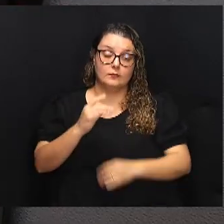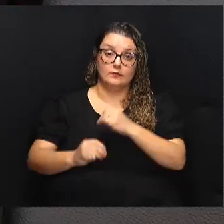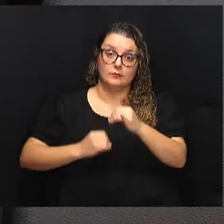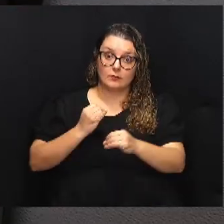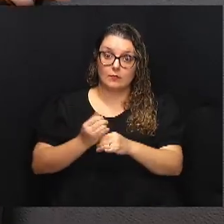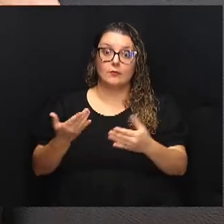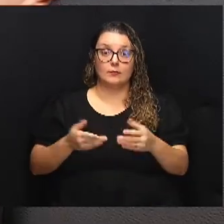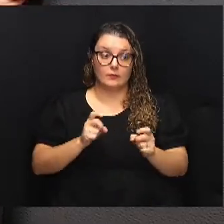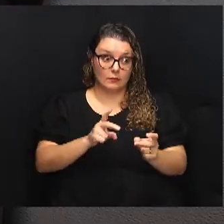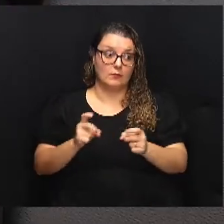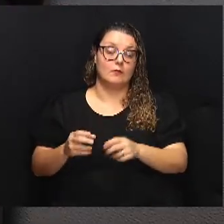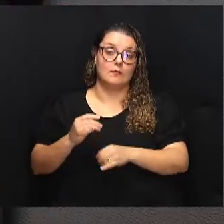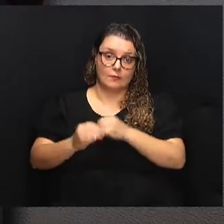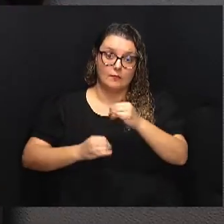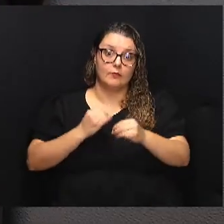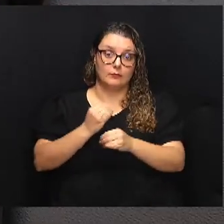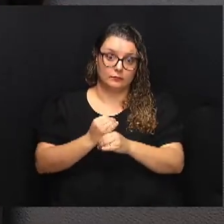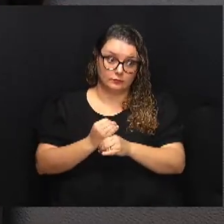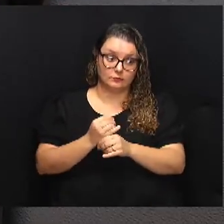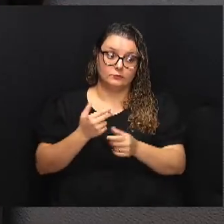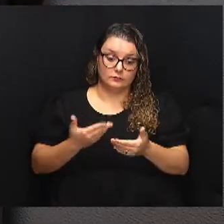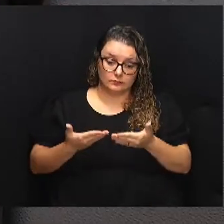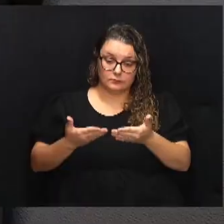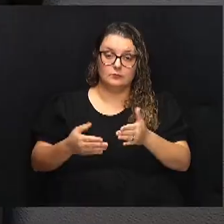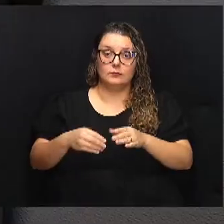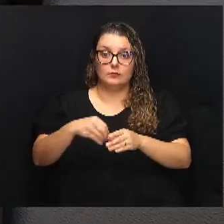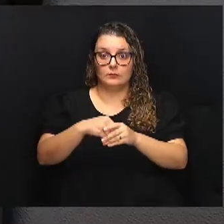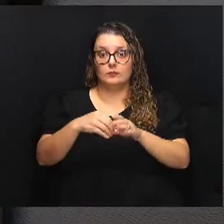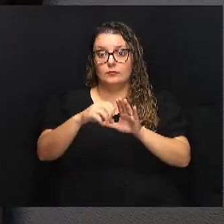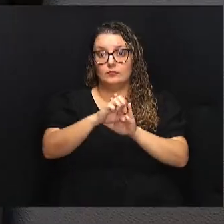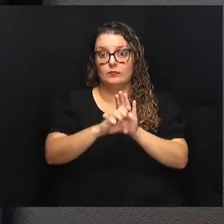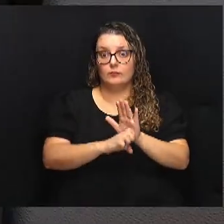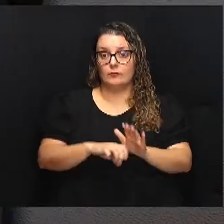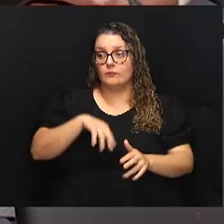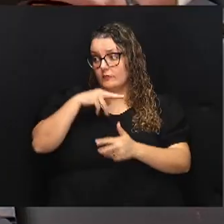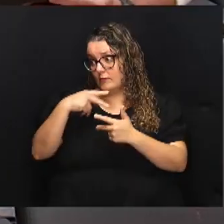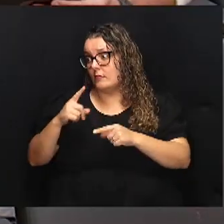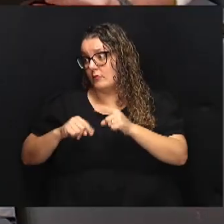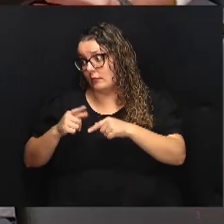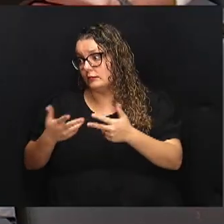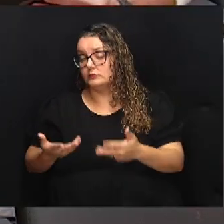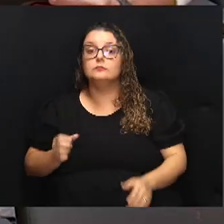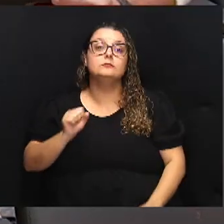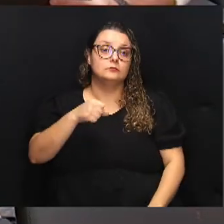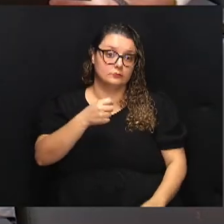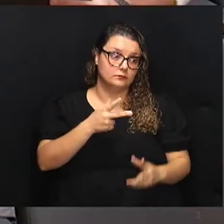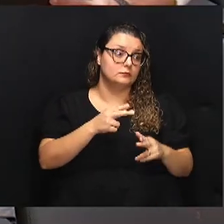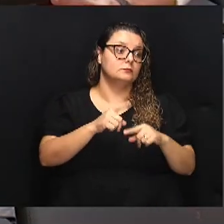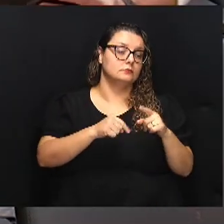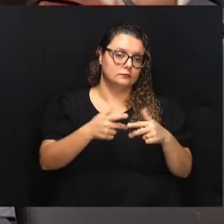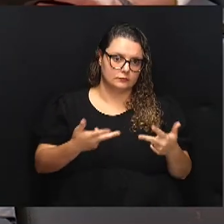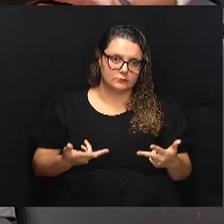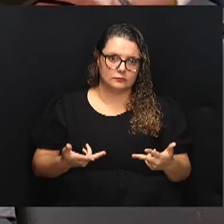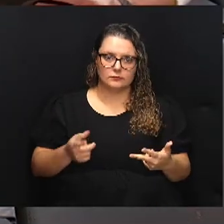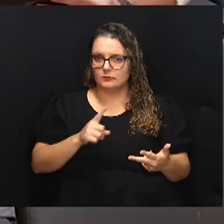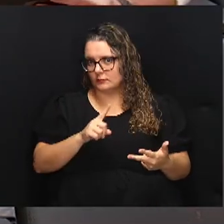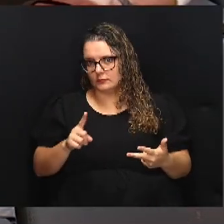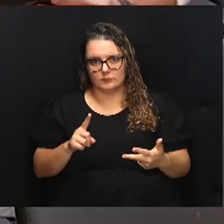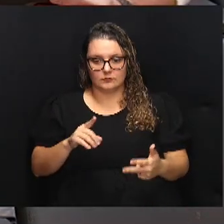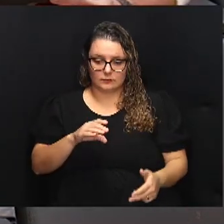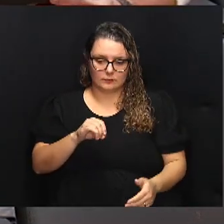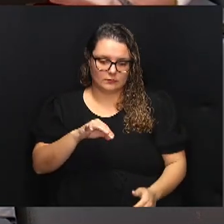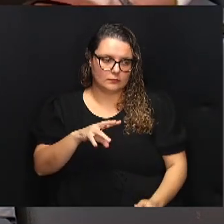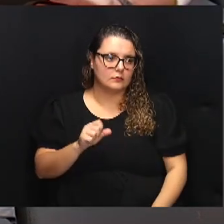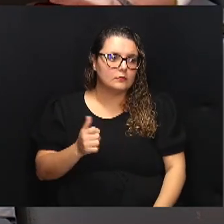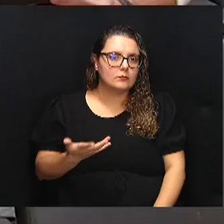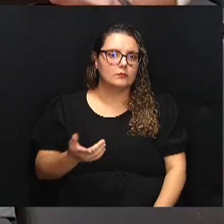na internet. É uma coisa que tem que ser colocado no Estatuto Novo. O animal é como um produto daí, né? Sim, como um produto. E já não é mais coisa, né?